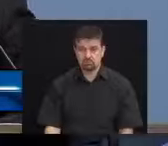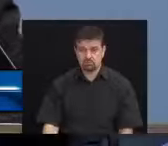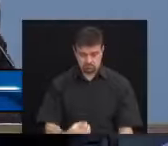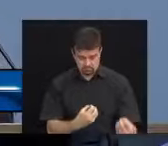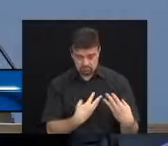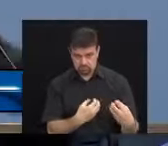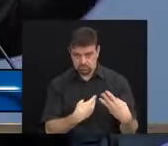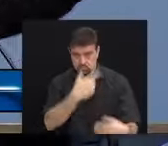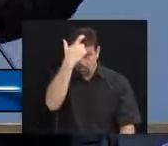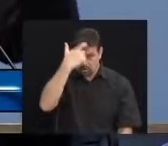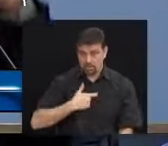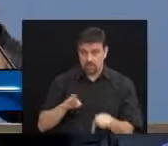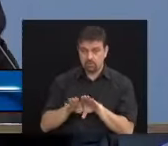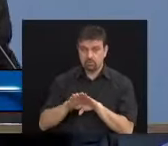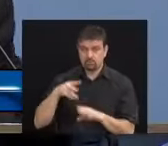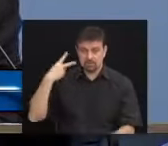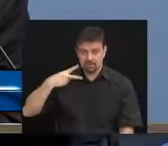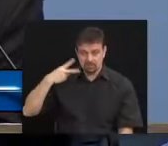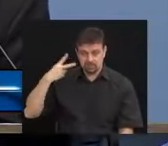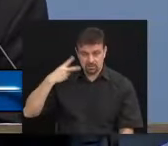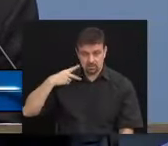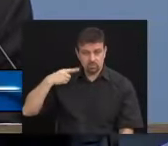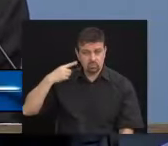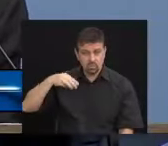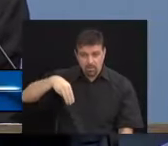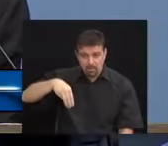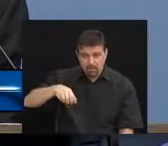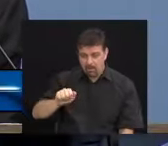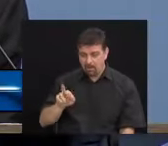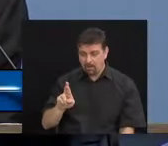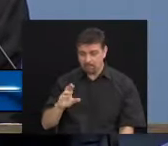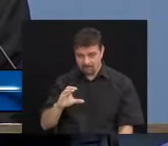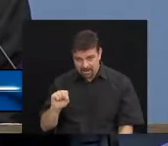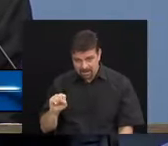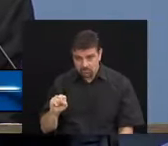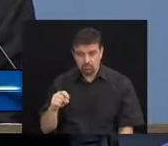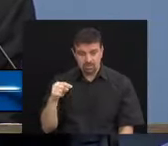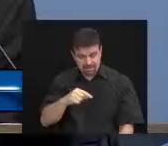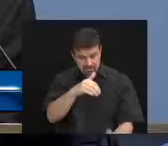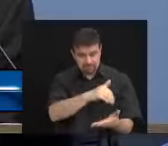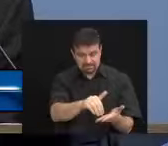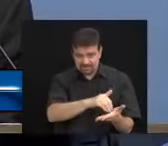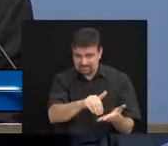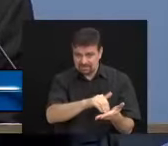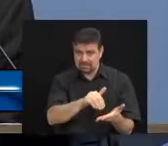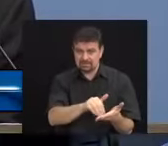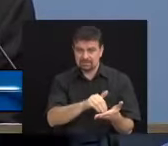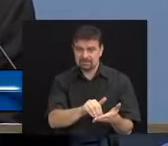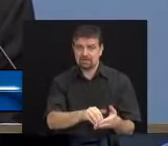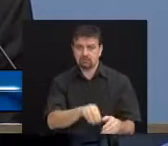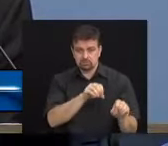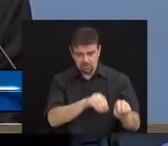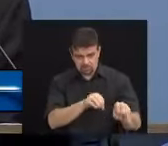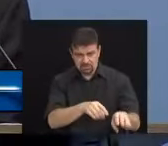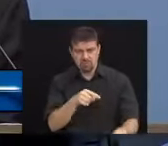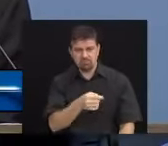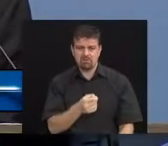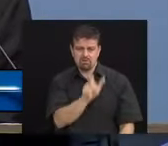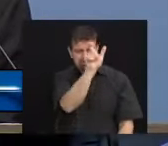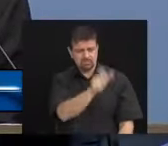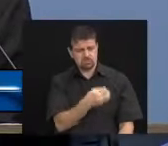vereador Bernardelli como meu ali na Faculdade de Direito, Padre Anchieta, uma pessoa boníssima, uma pessoa